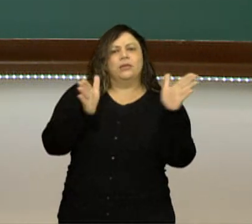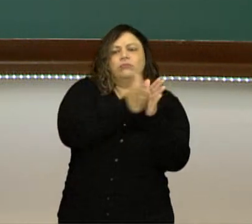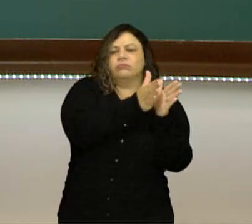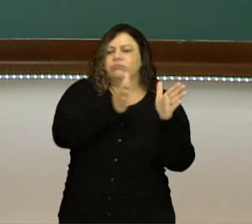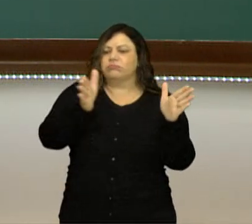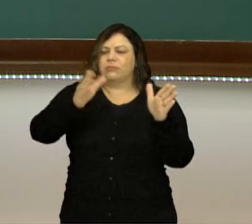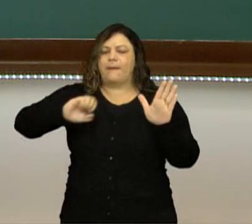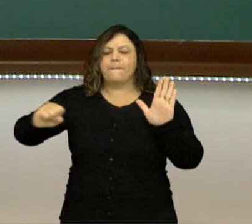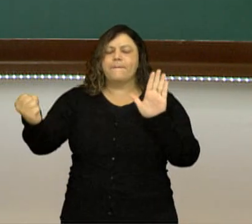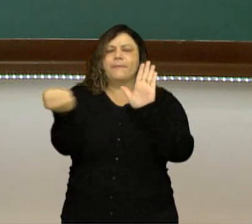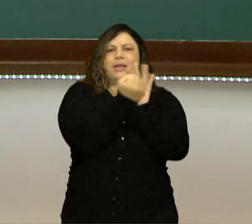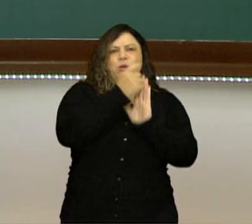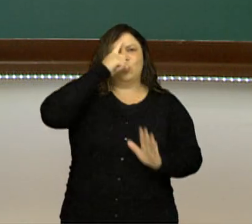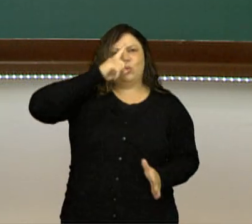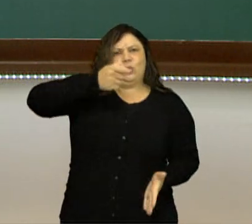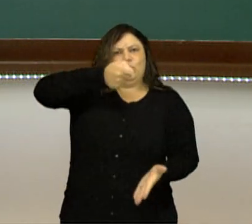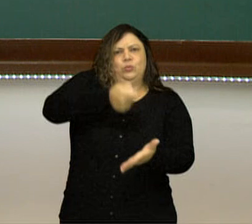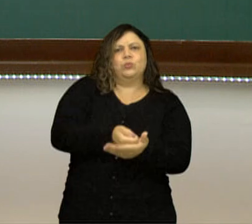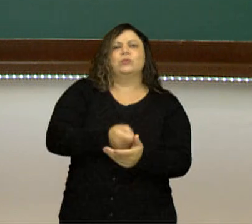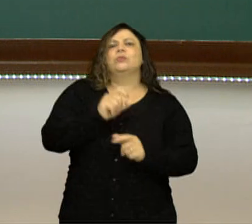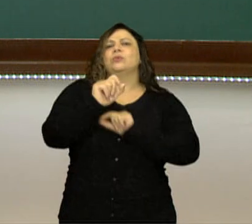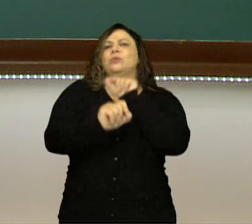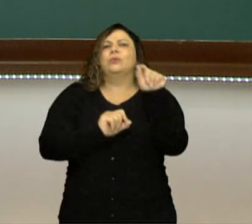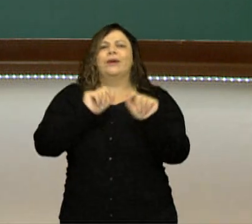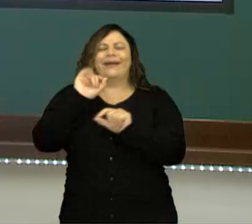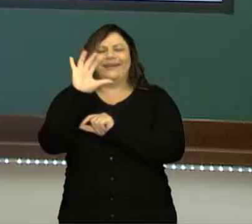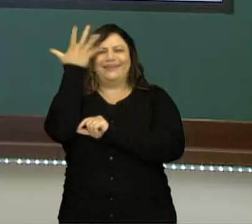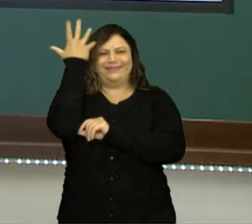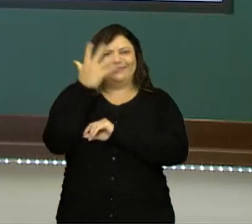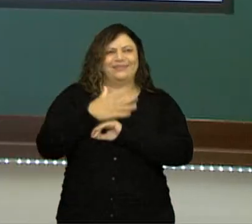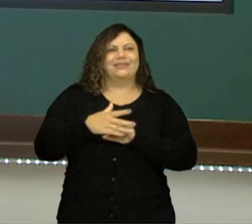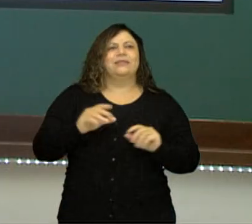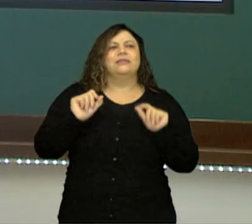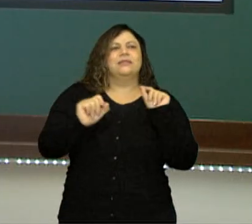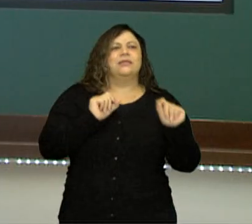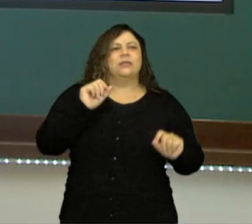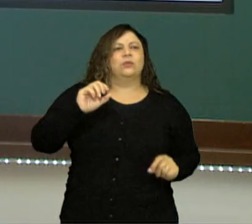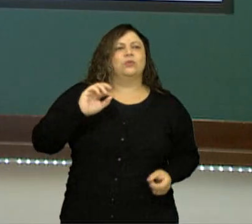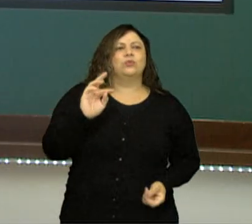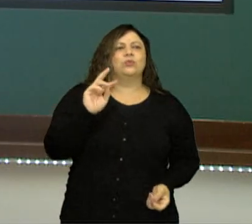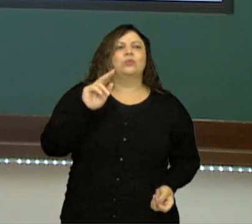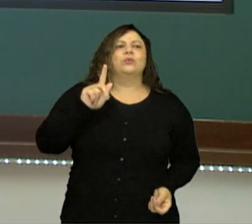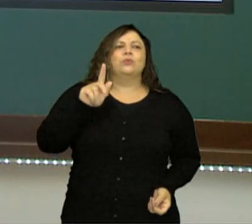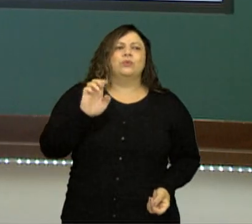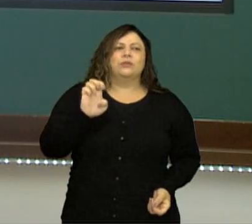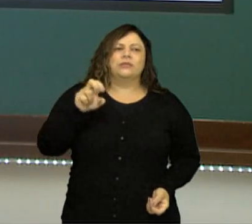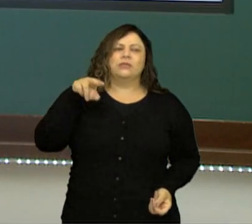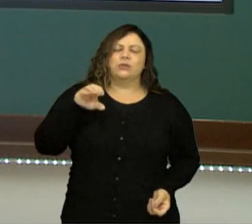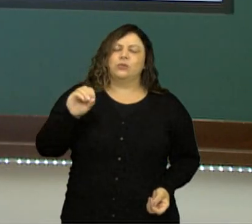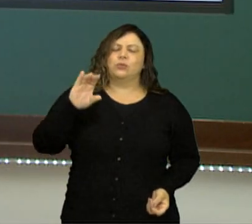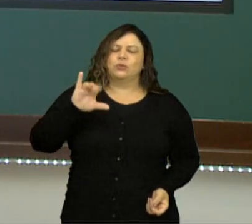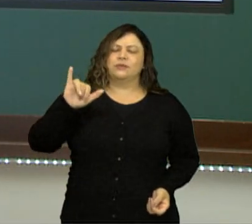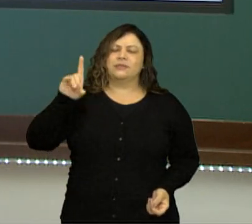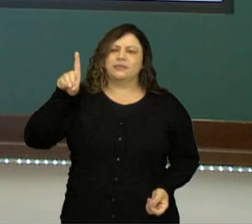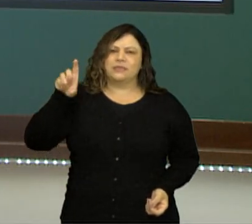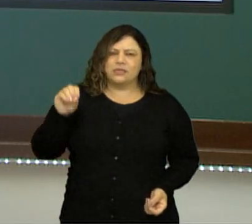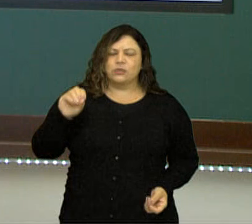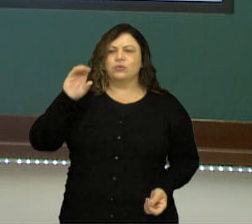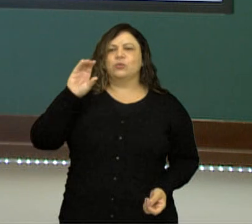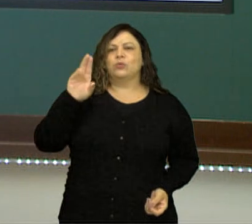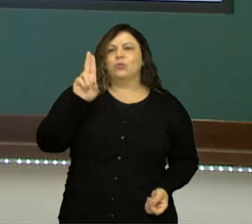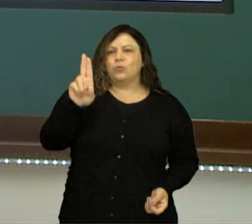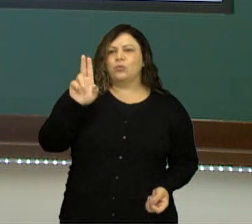marcou a ditadura do Stalin foi um episódio conhecido como Holodomor, ou o genocídio ucraniano, que aconteceu